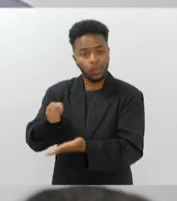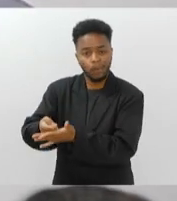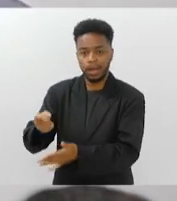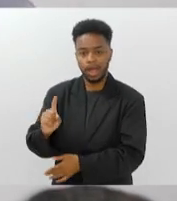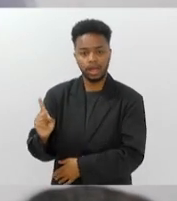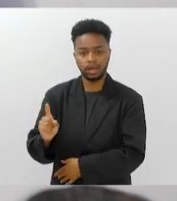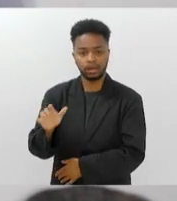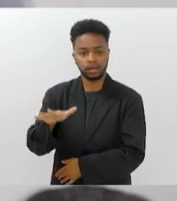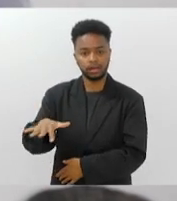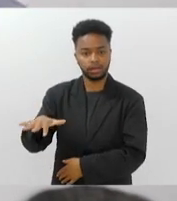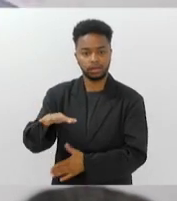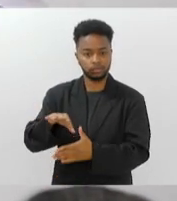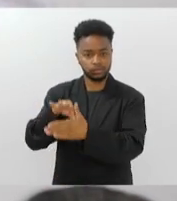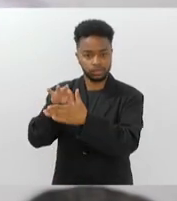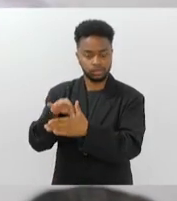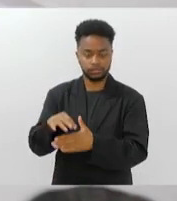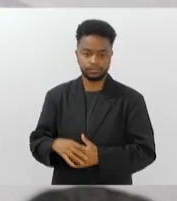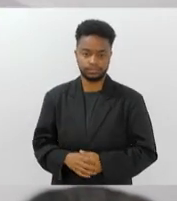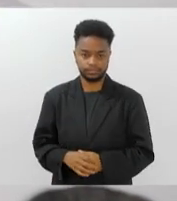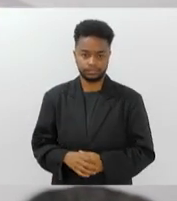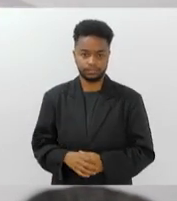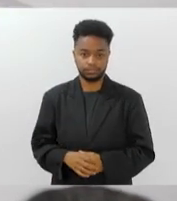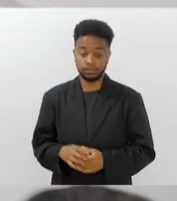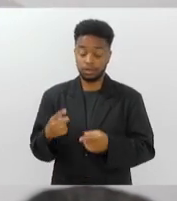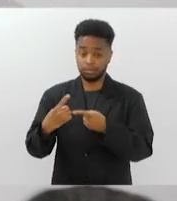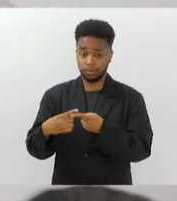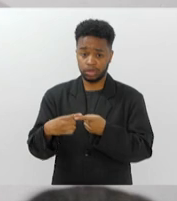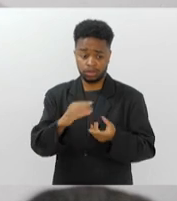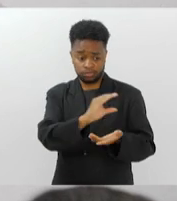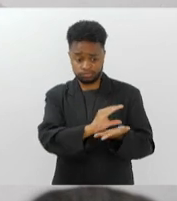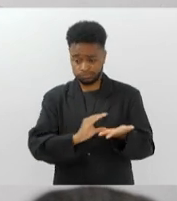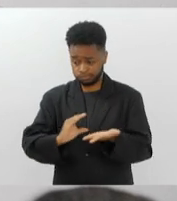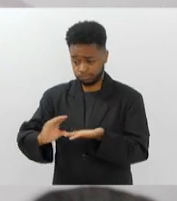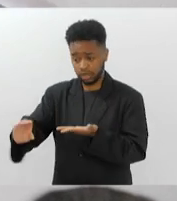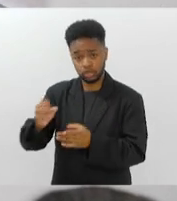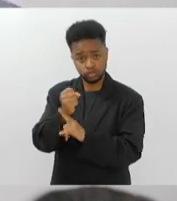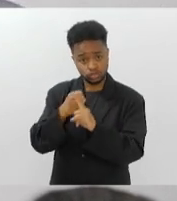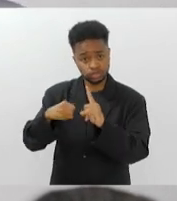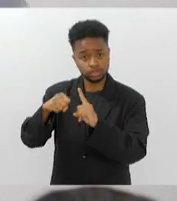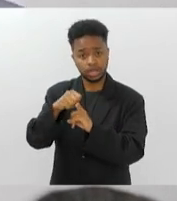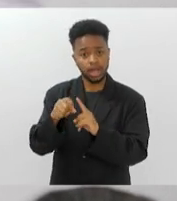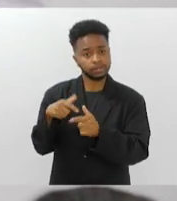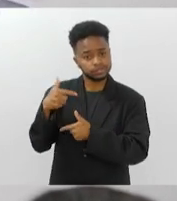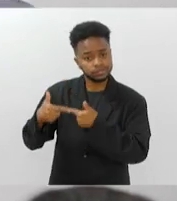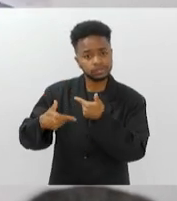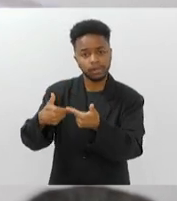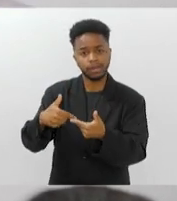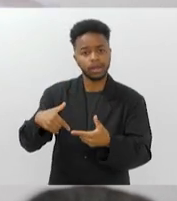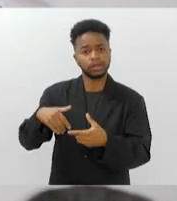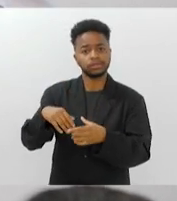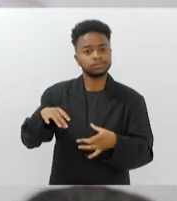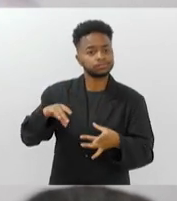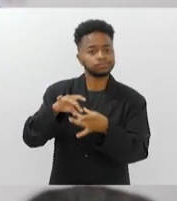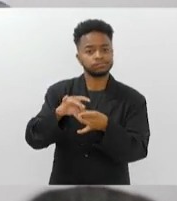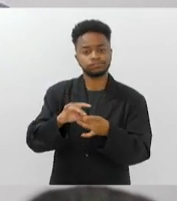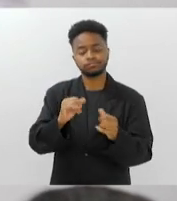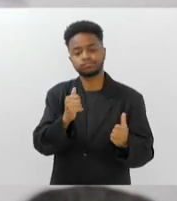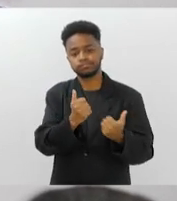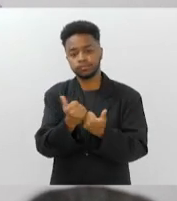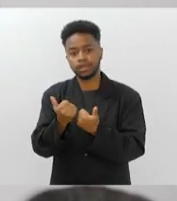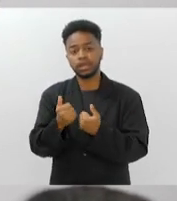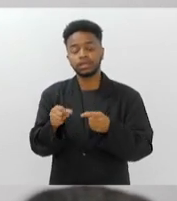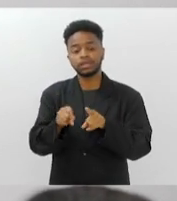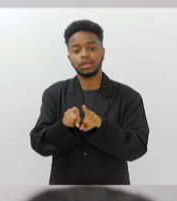lideranças o repasse para a sociedade civil para o trabalho delas dentro de base e temos